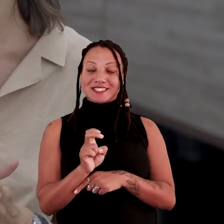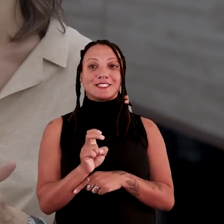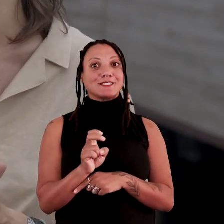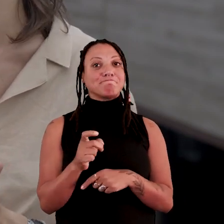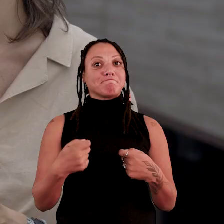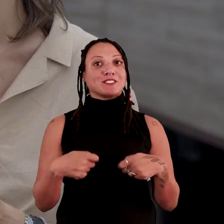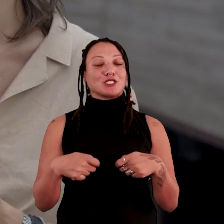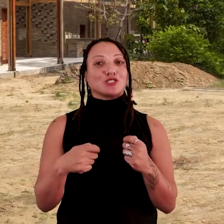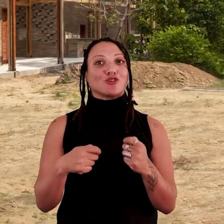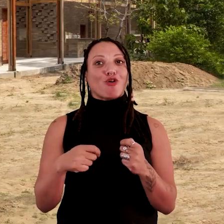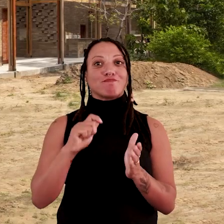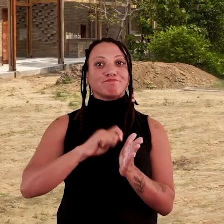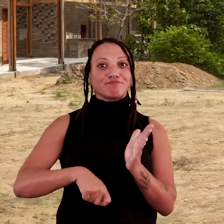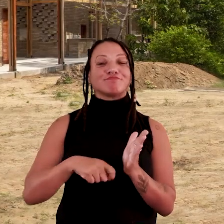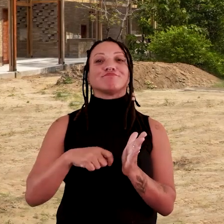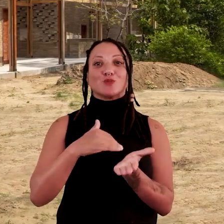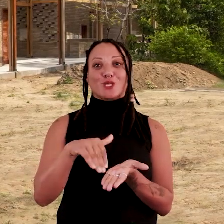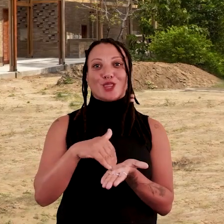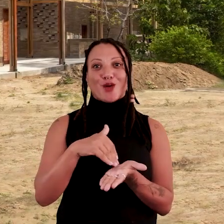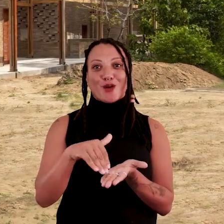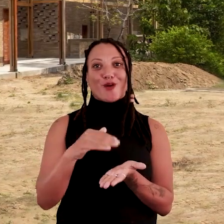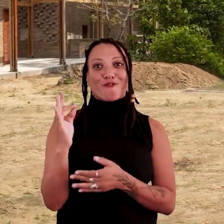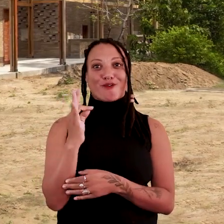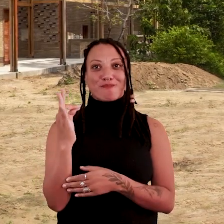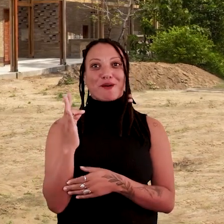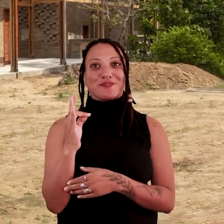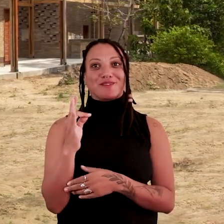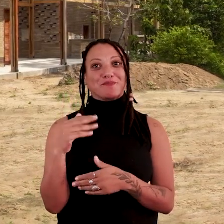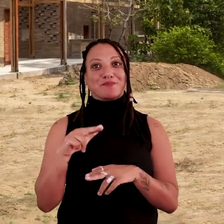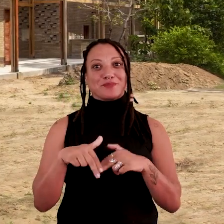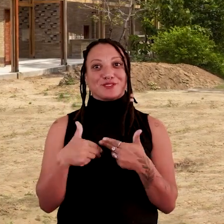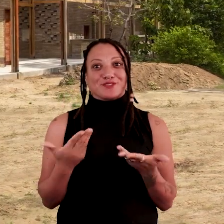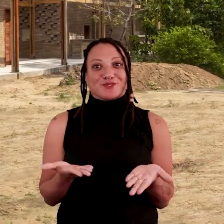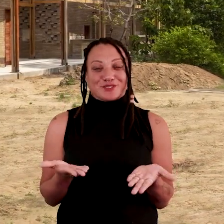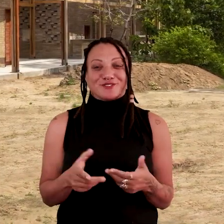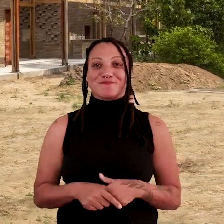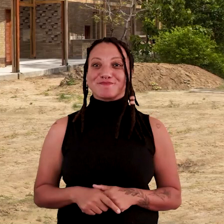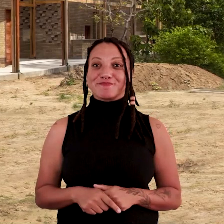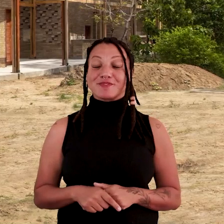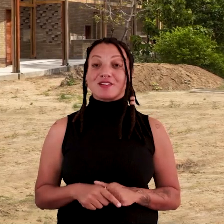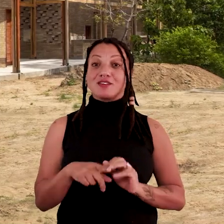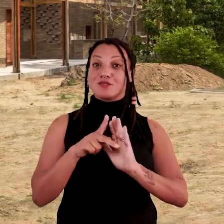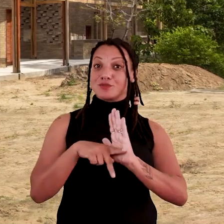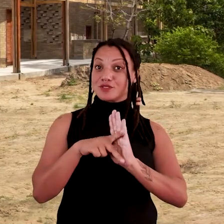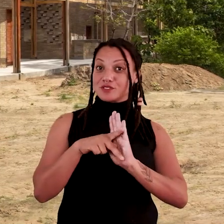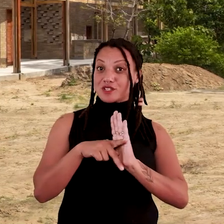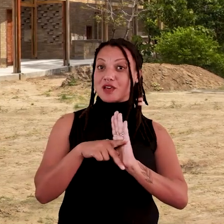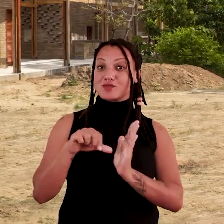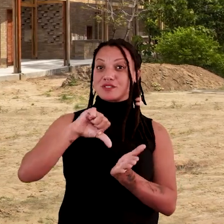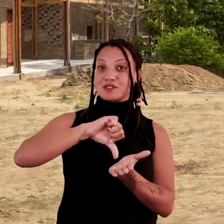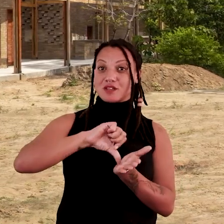aqui. O projeto, no caso, o Centro de Referência das Quebradeiras de Babaçu,